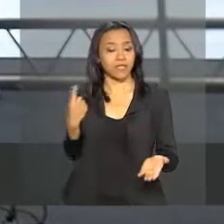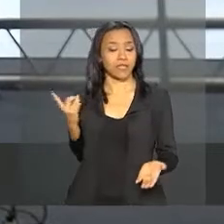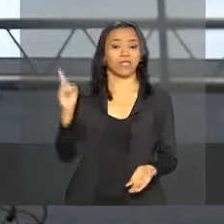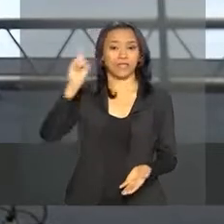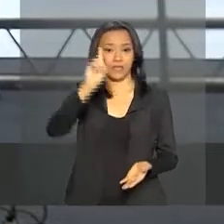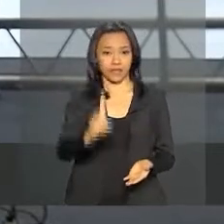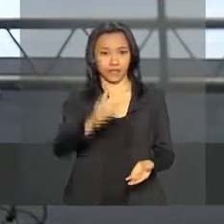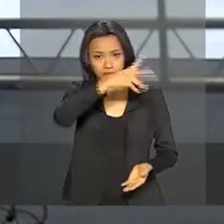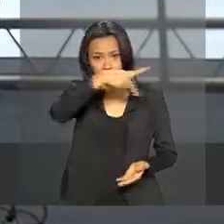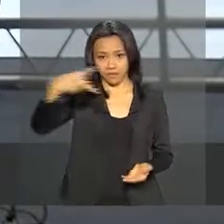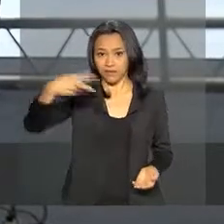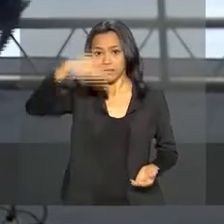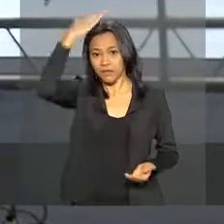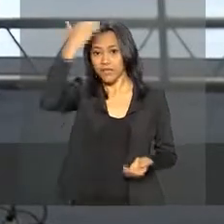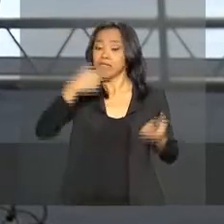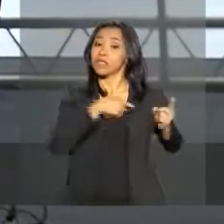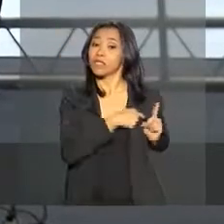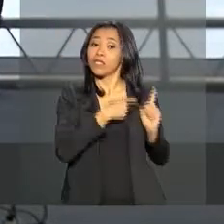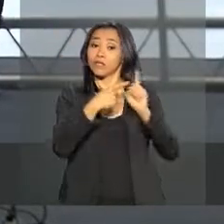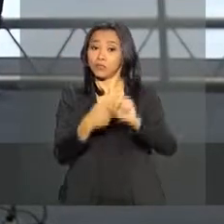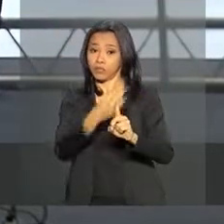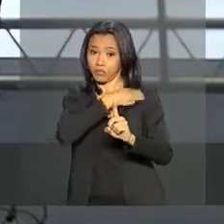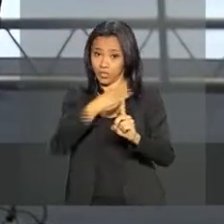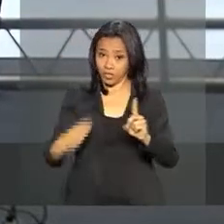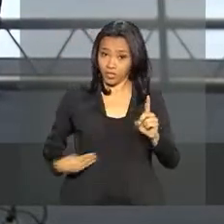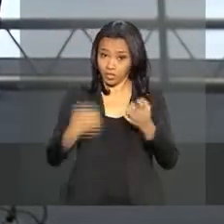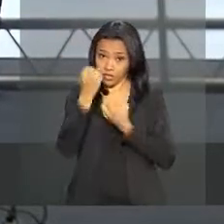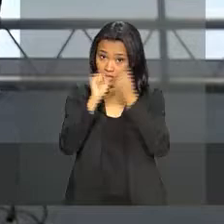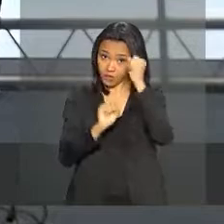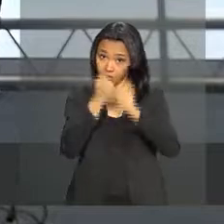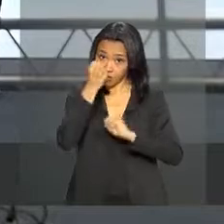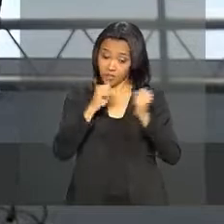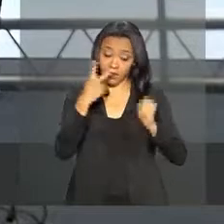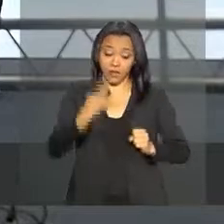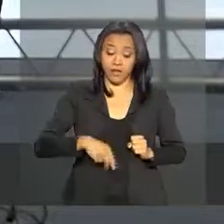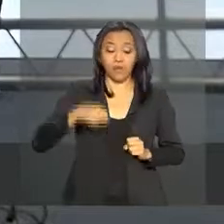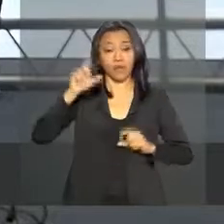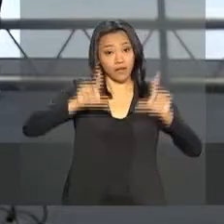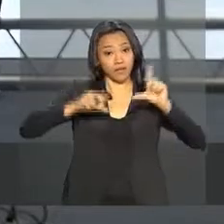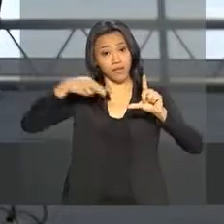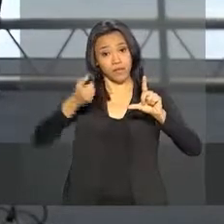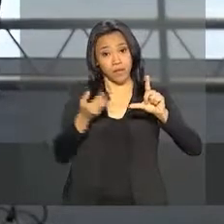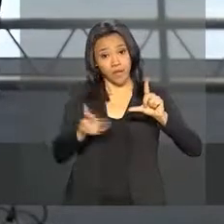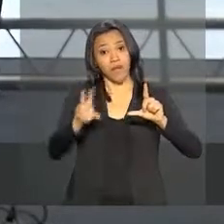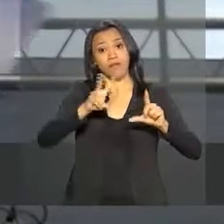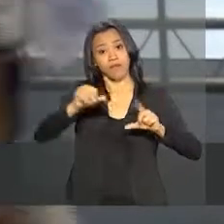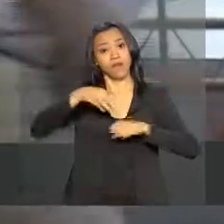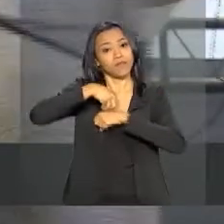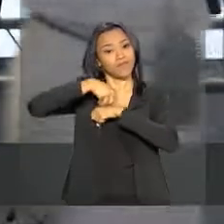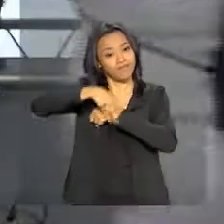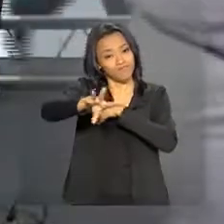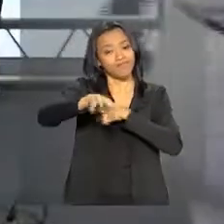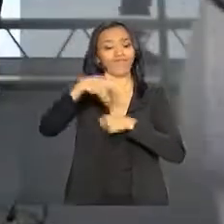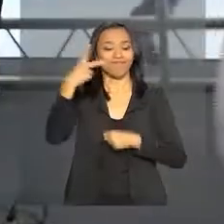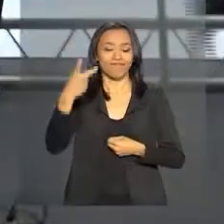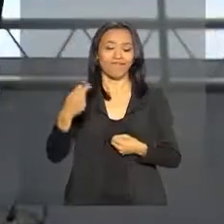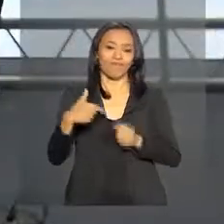presidente Michel Temer e do ministro da Indústria. E a TVNBR vai transmitir tudo ao vivo. A